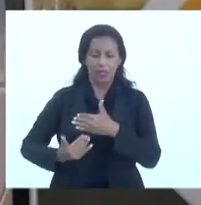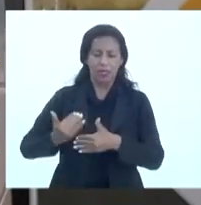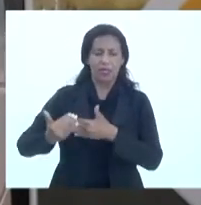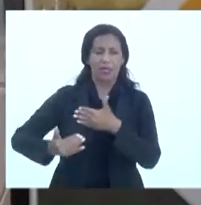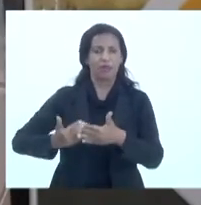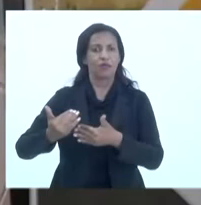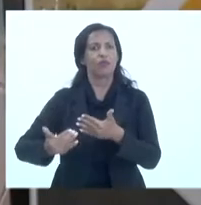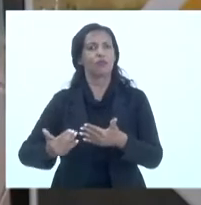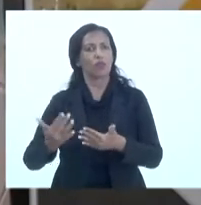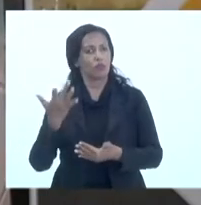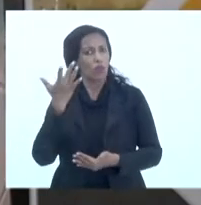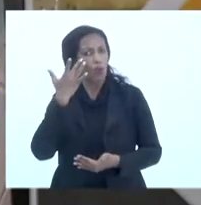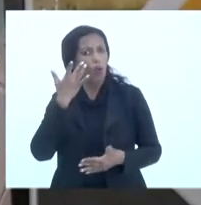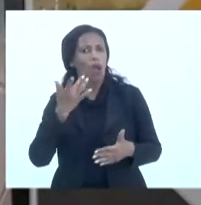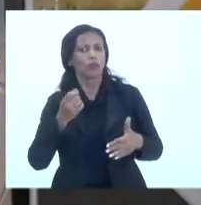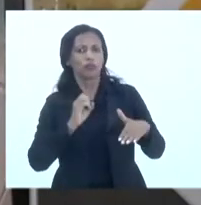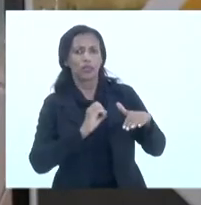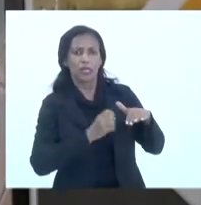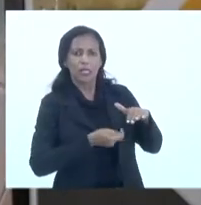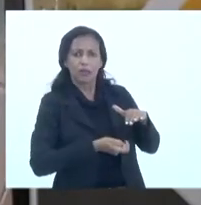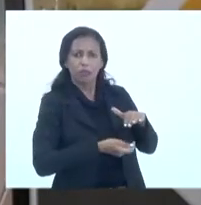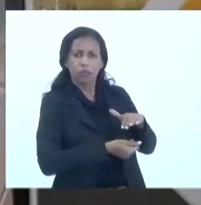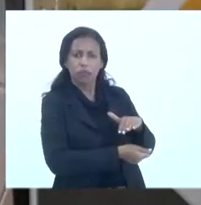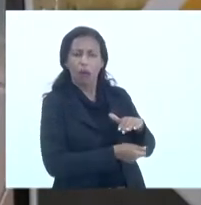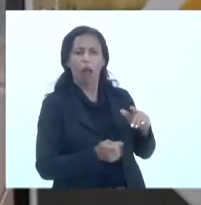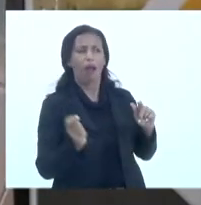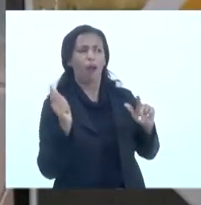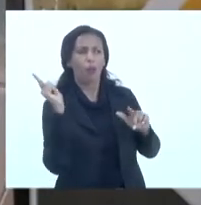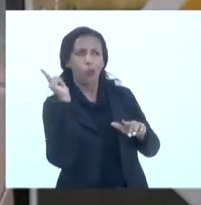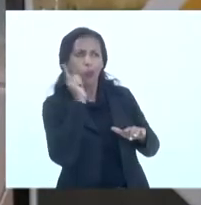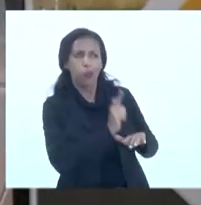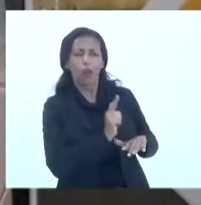desenvolvimento. E isso eu acho que o fundo consegue para a gente aqui,